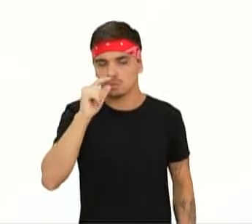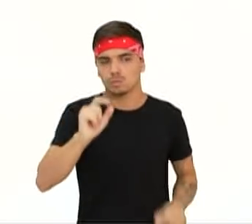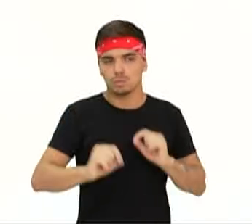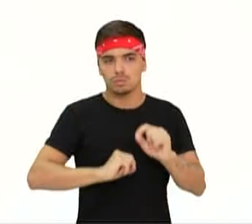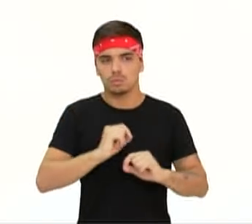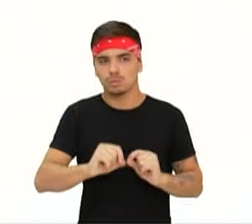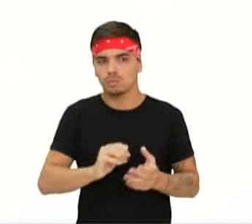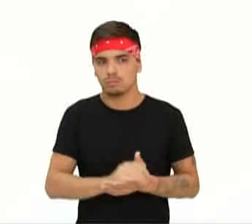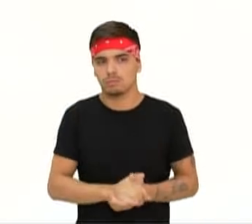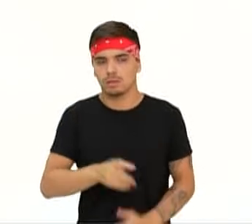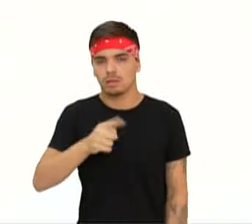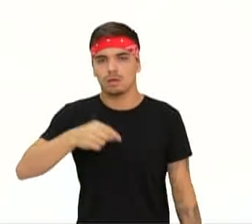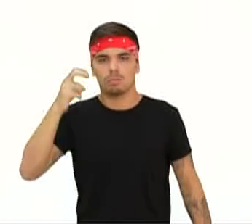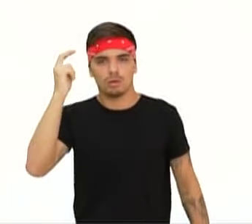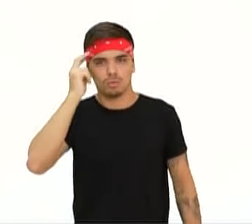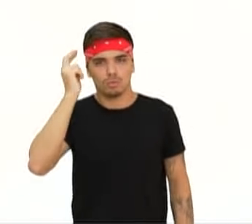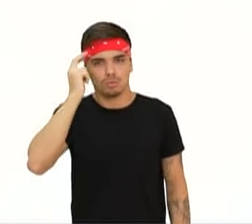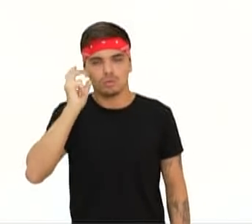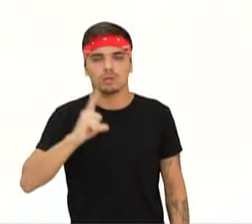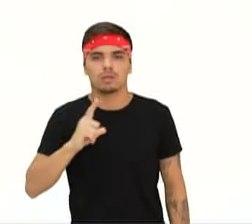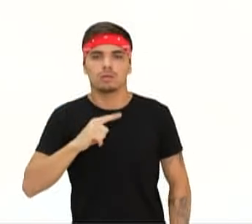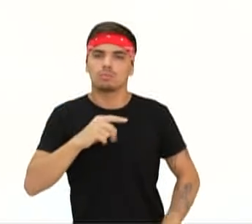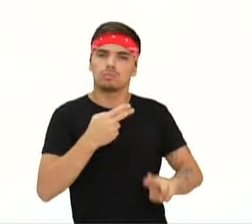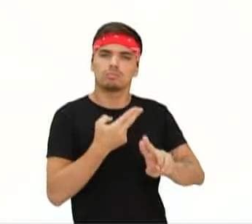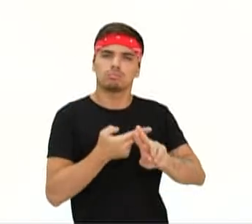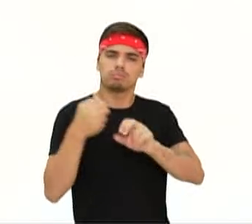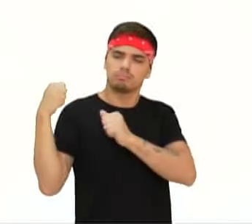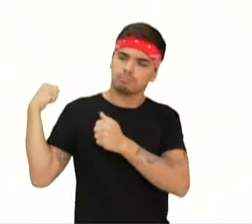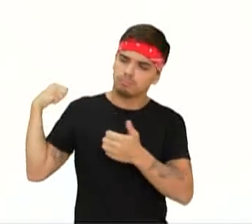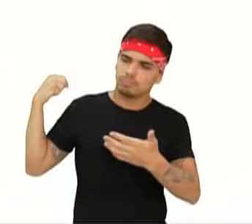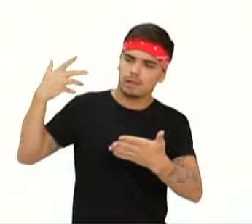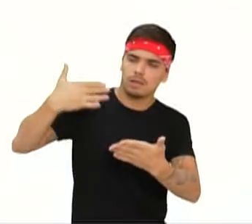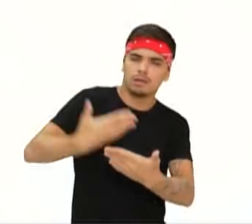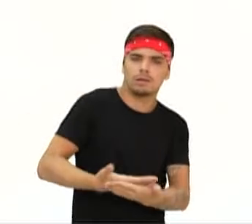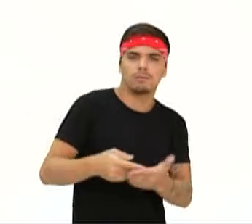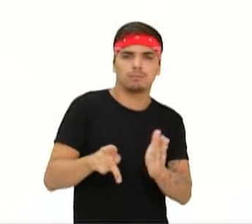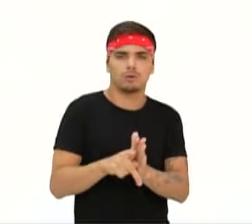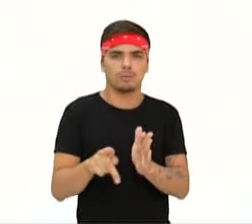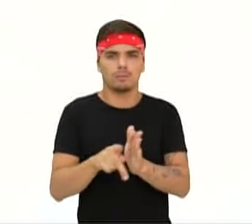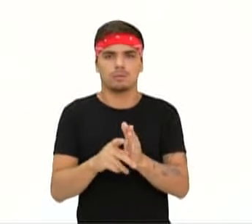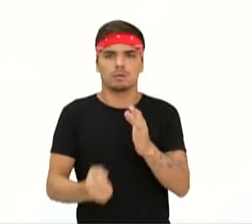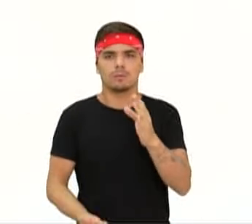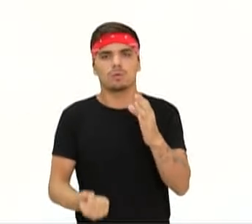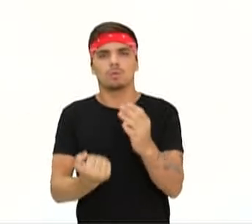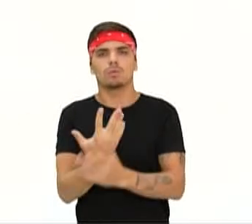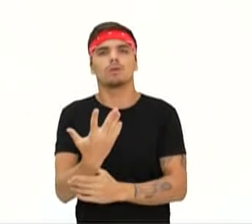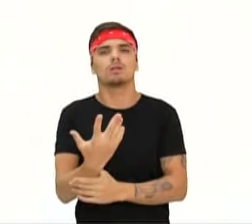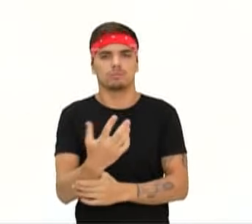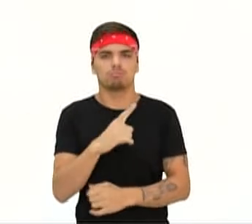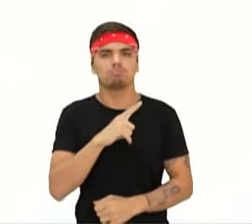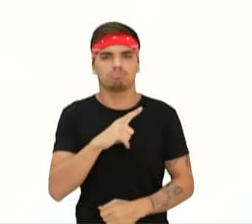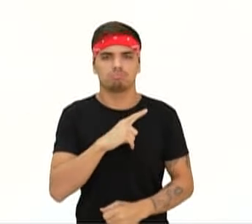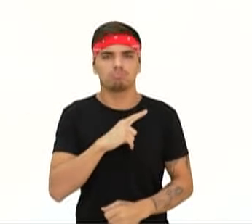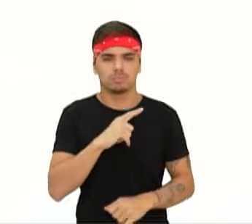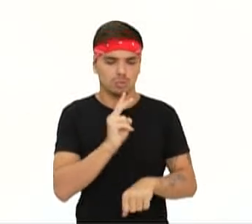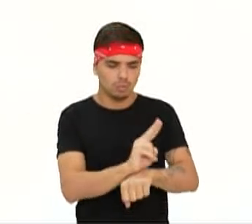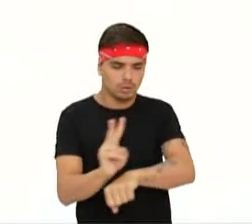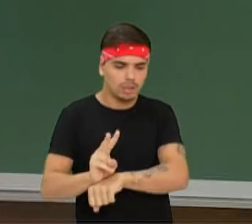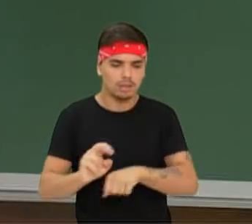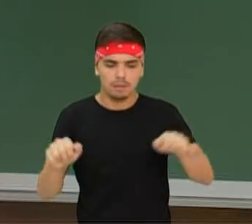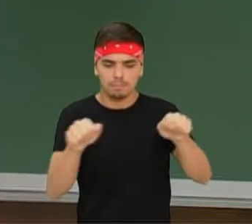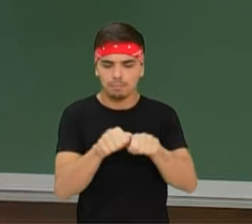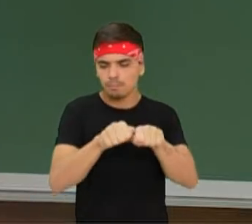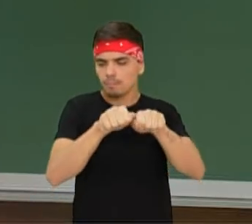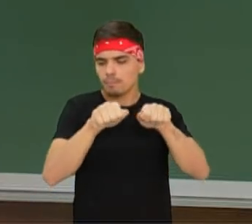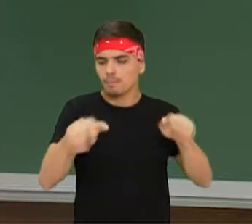é uma cultura que vem sendo aí, a sua criação, o seu cultivo, ela vem sendo espalhada